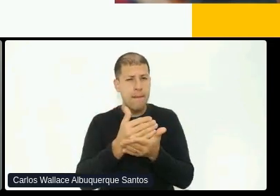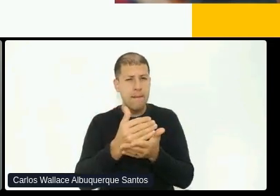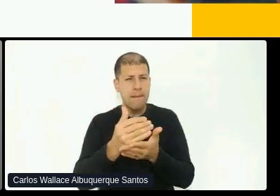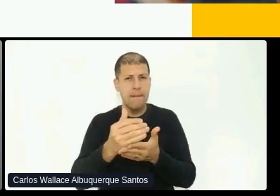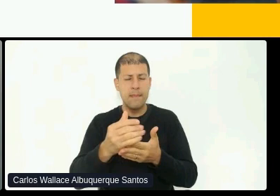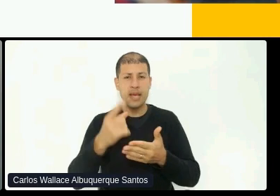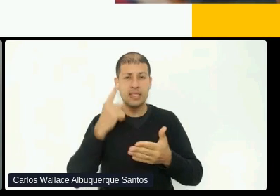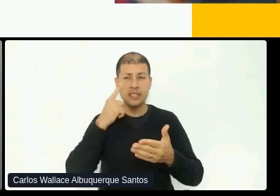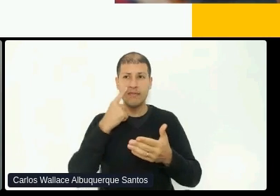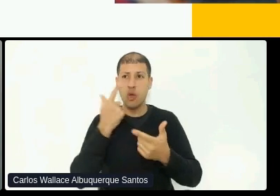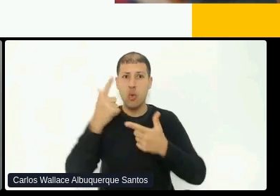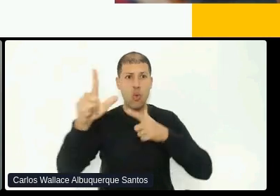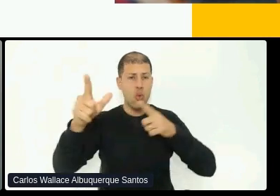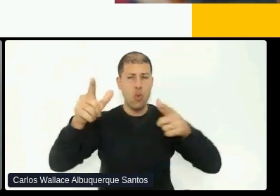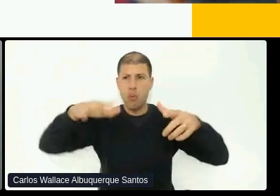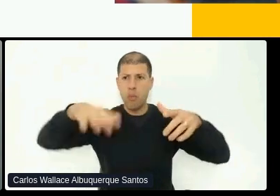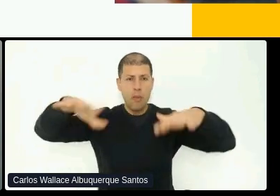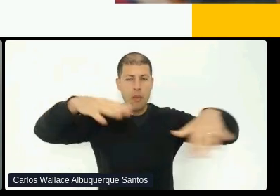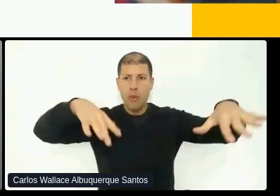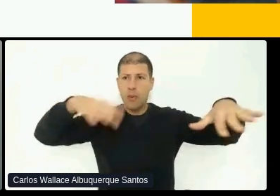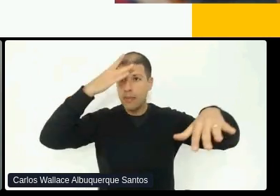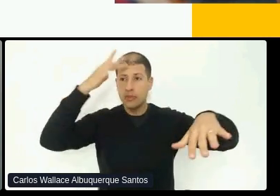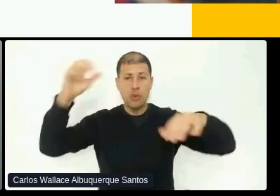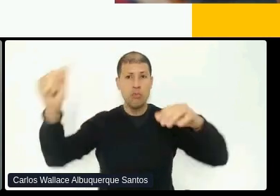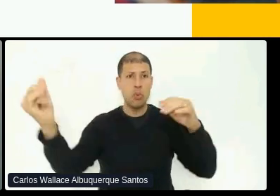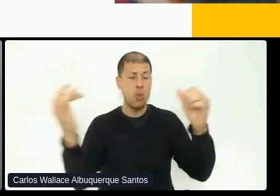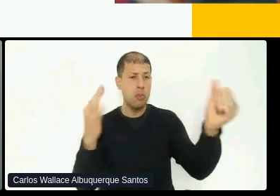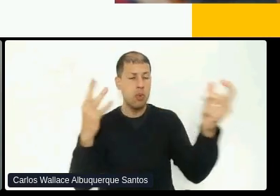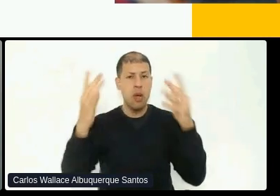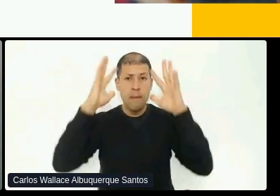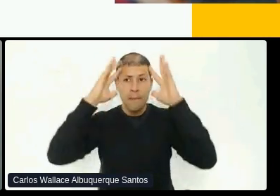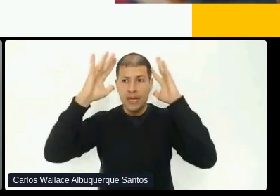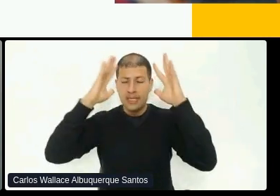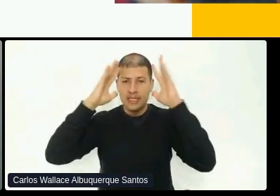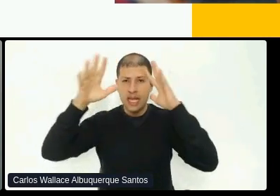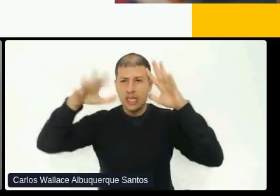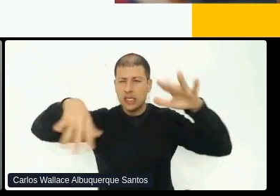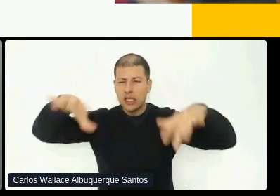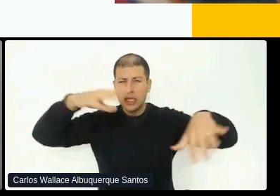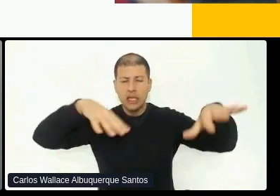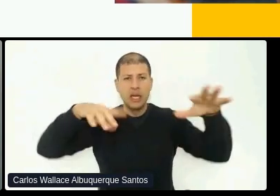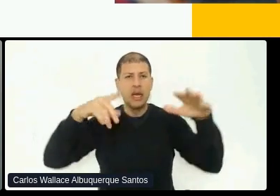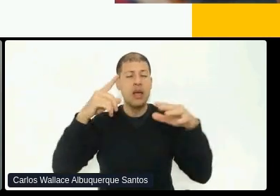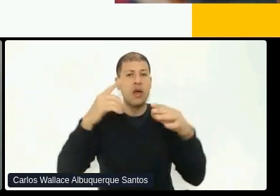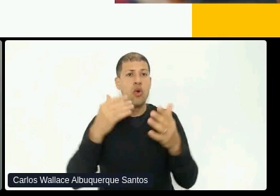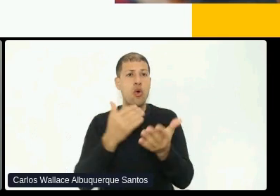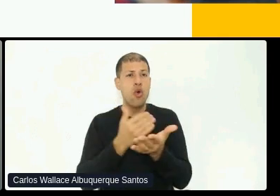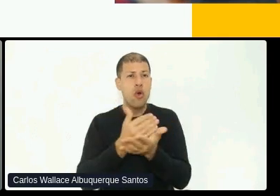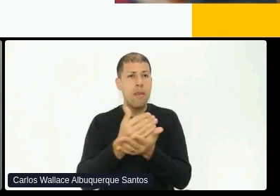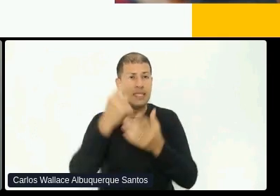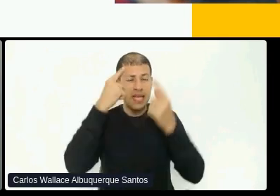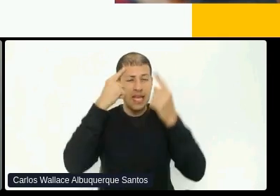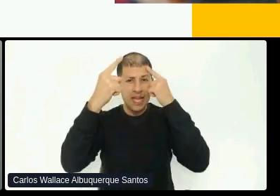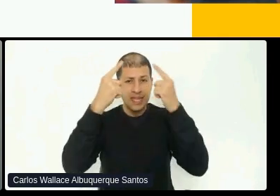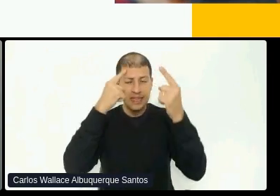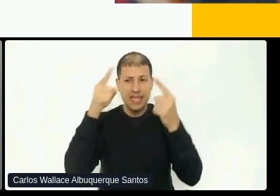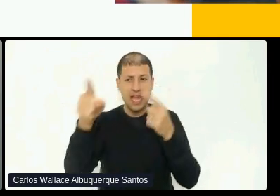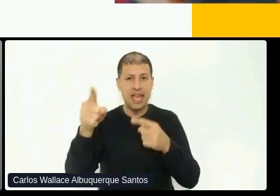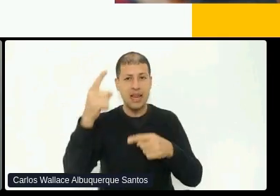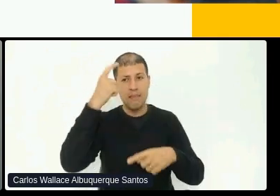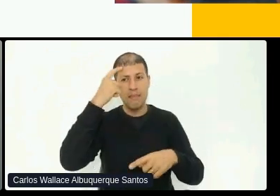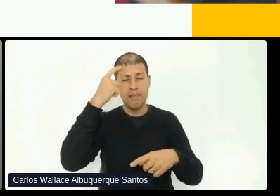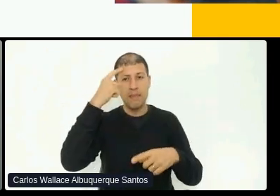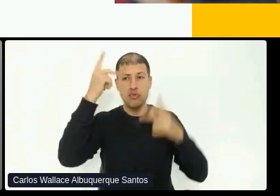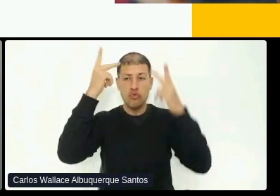outros universos, esses outros públicos, começam a pensar dentro desses públicos, começam a trazer ideias que não se considerariam